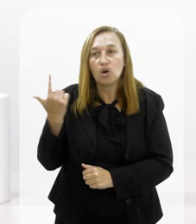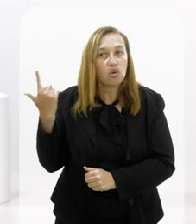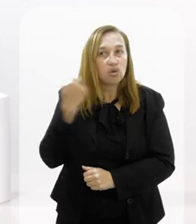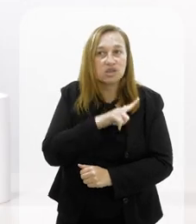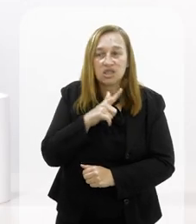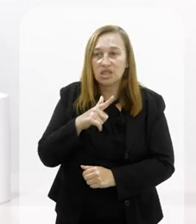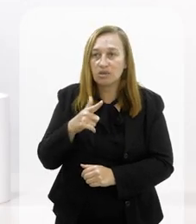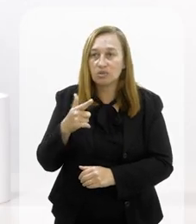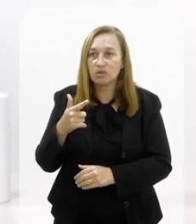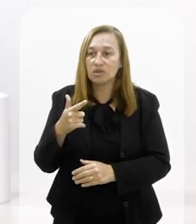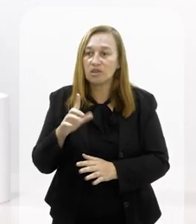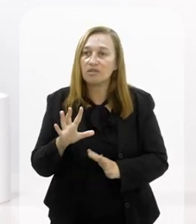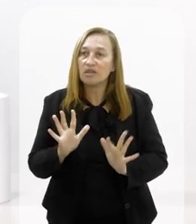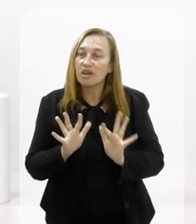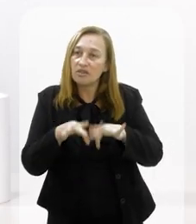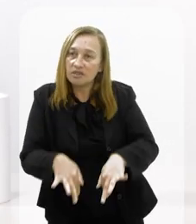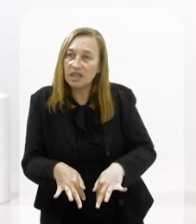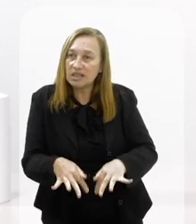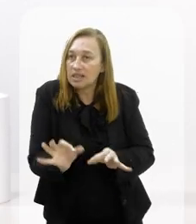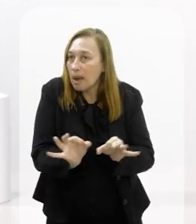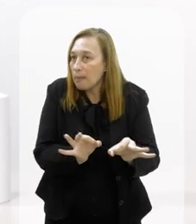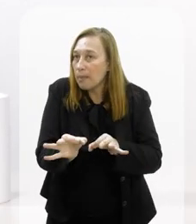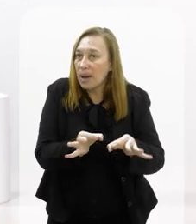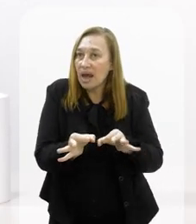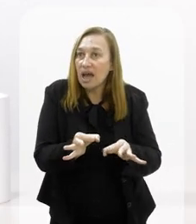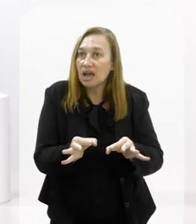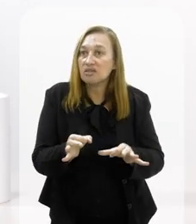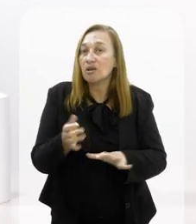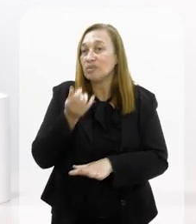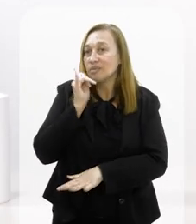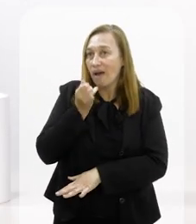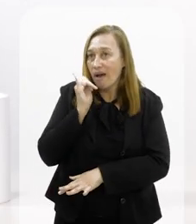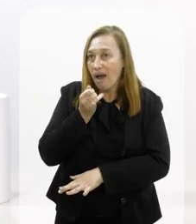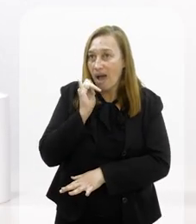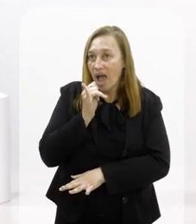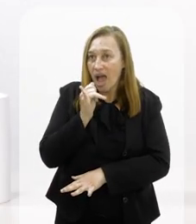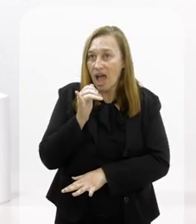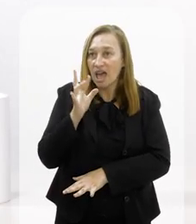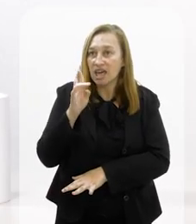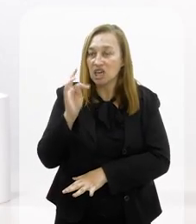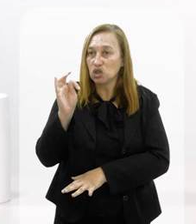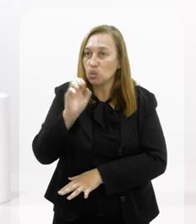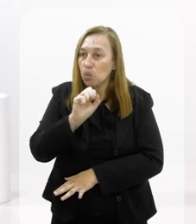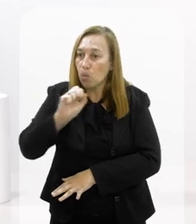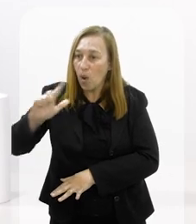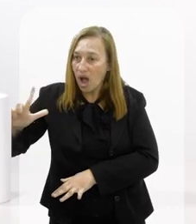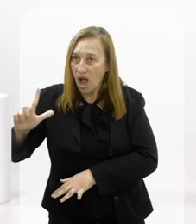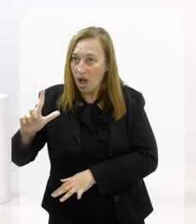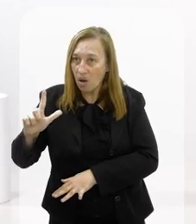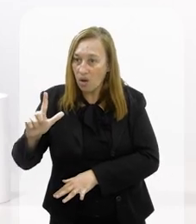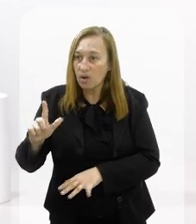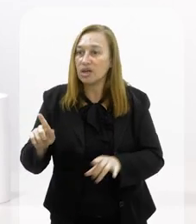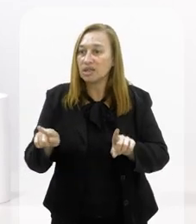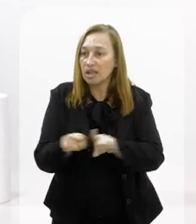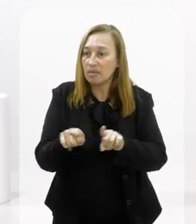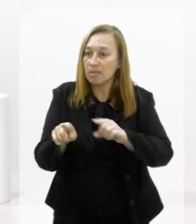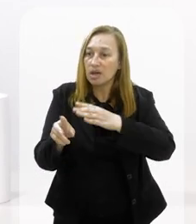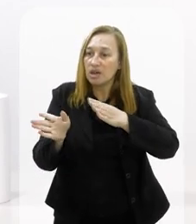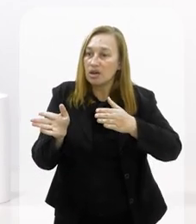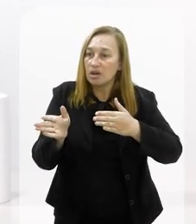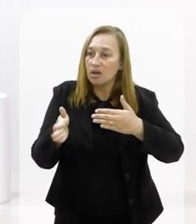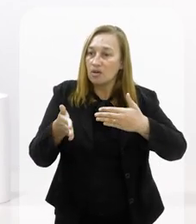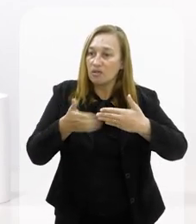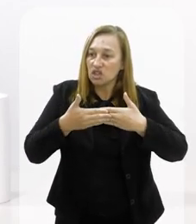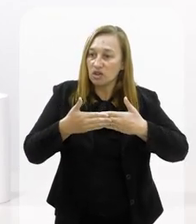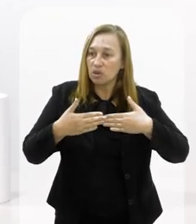gente acabou chegando nessa formatação a gente vai basicamente contar eh rituais de fechamento de corpo